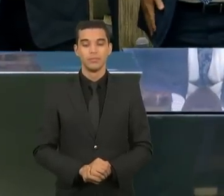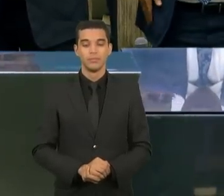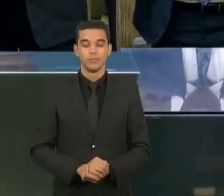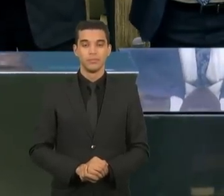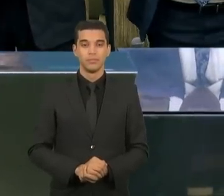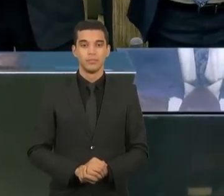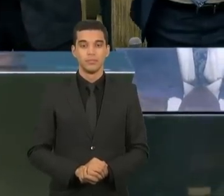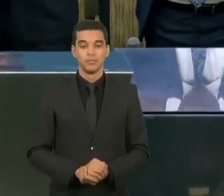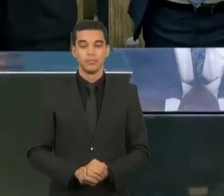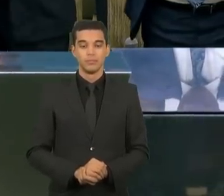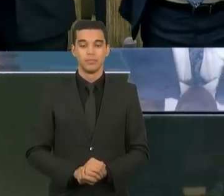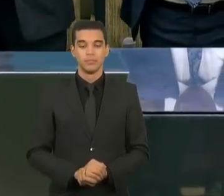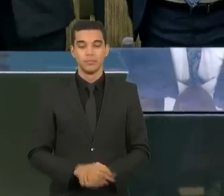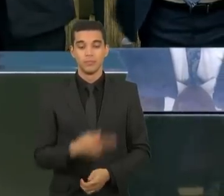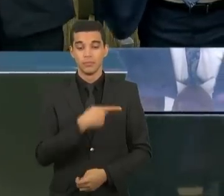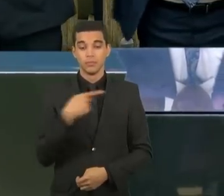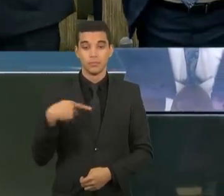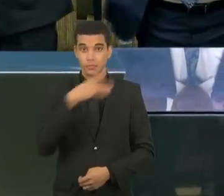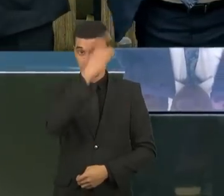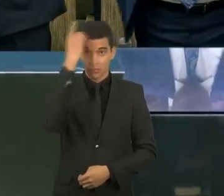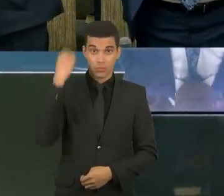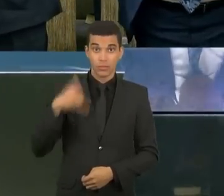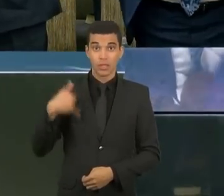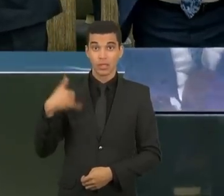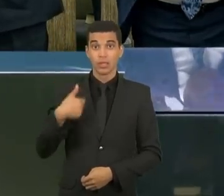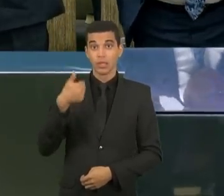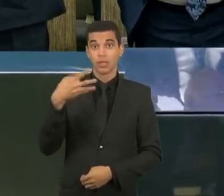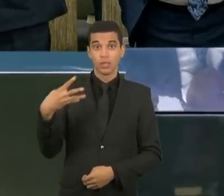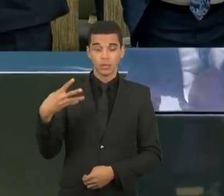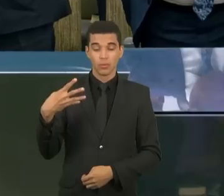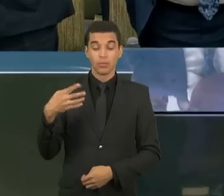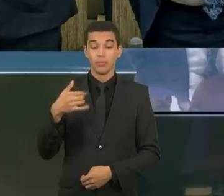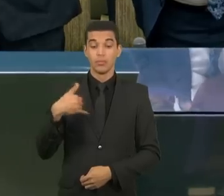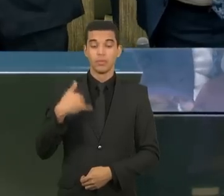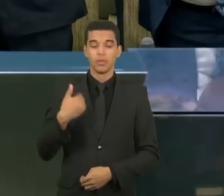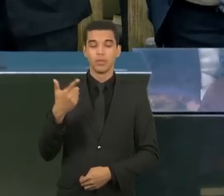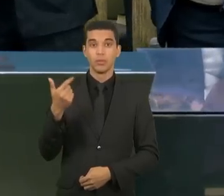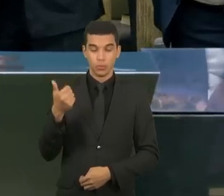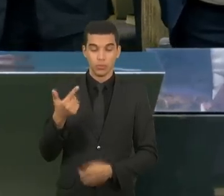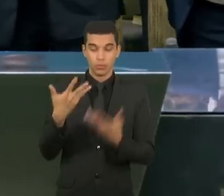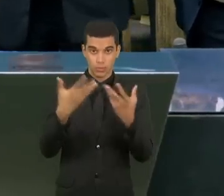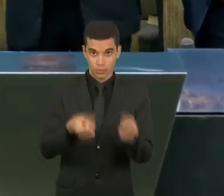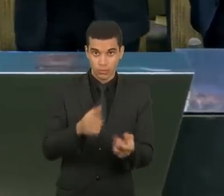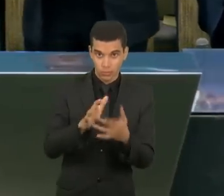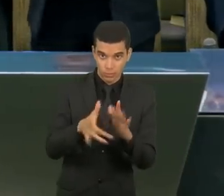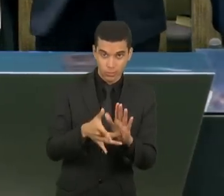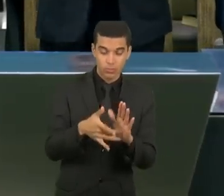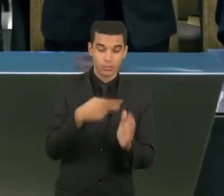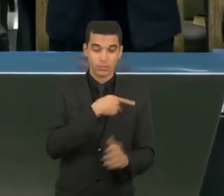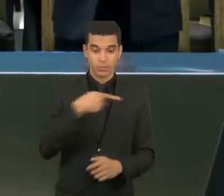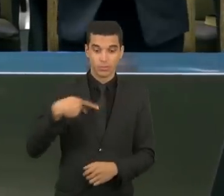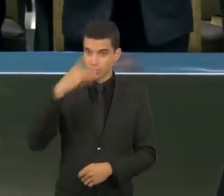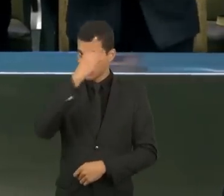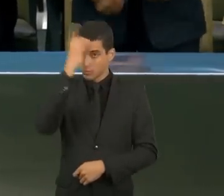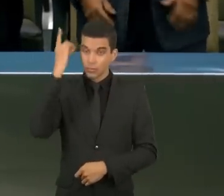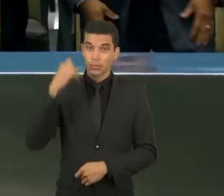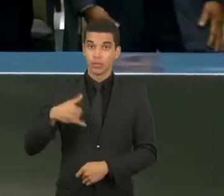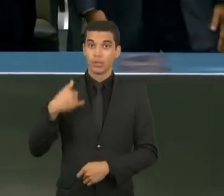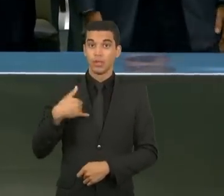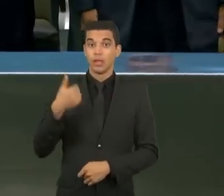O nosso pastor presidente, quando tinha 14 anos de idade, 12 anos de idade, aceitou Jesus. 14 anos de